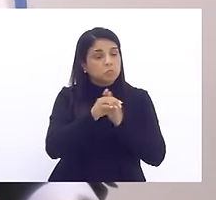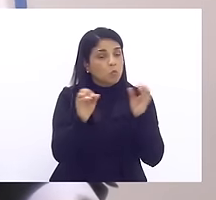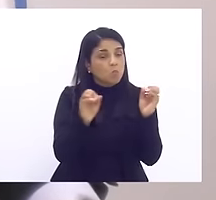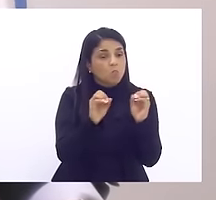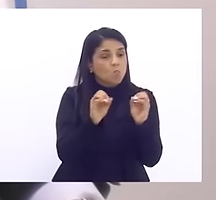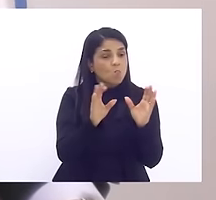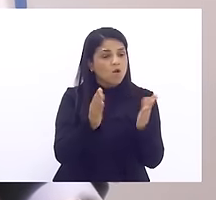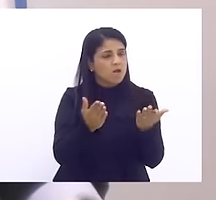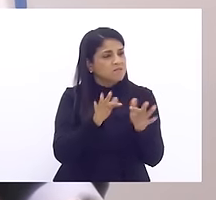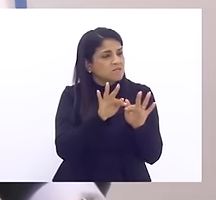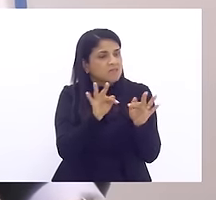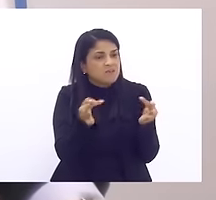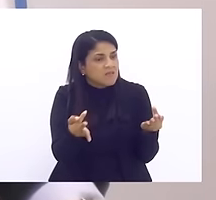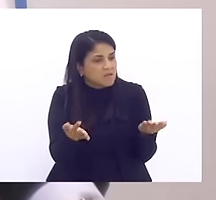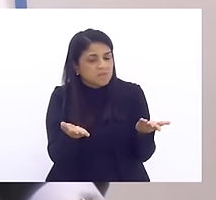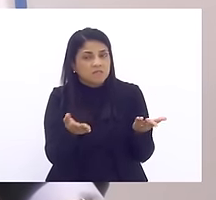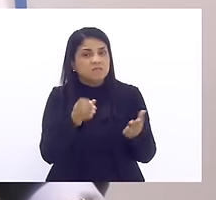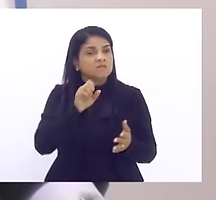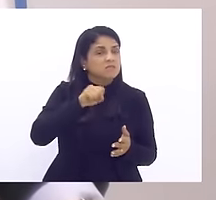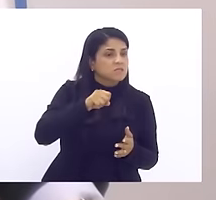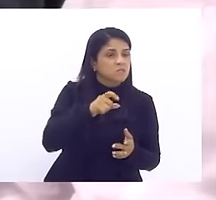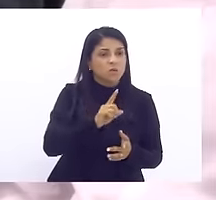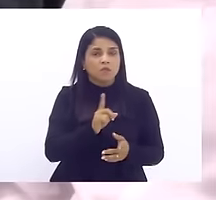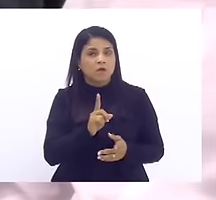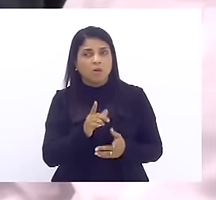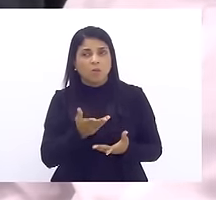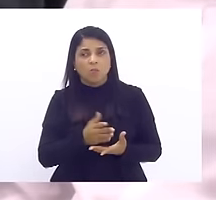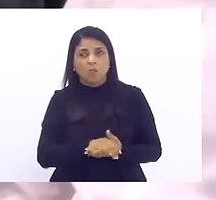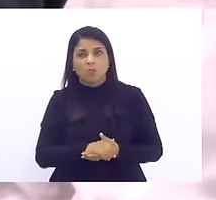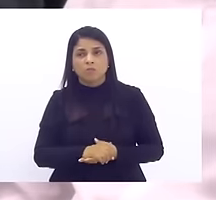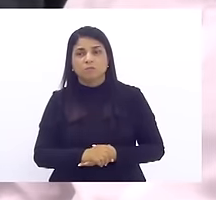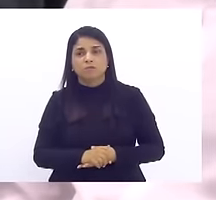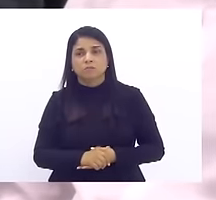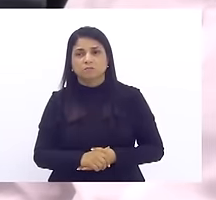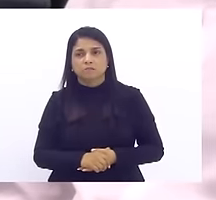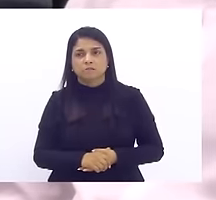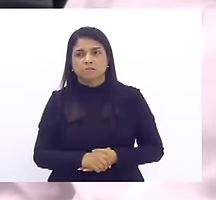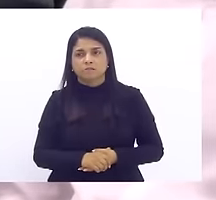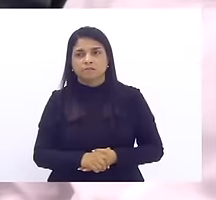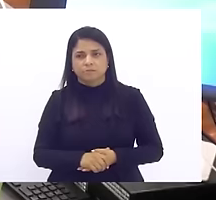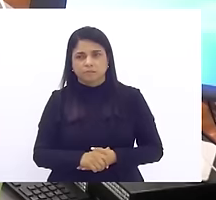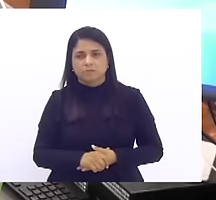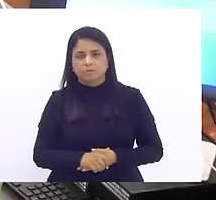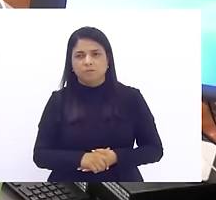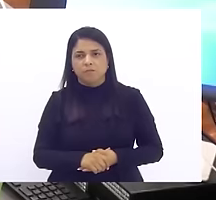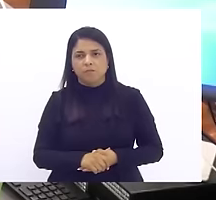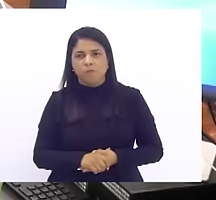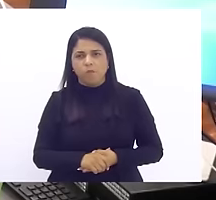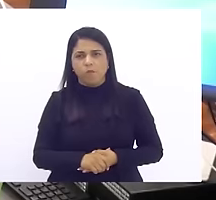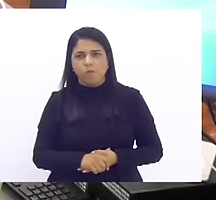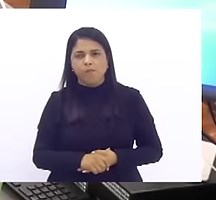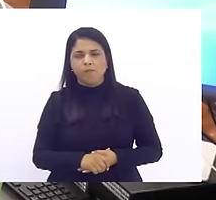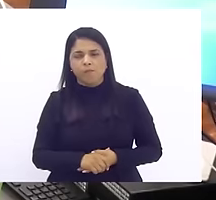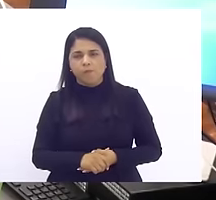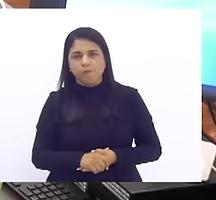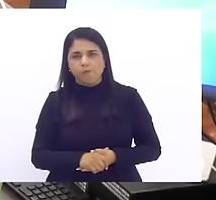só entender Quem determina para ajudar presente deixa eu fazer uma pergunta